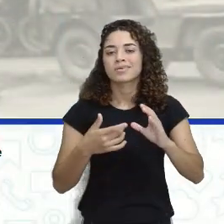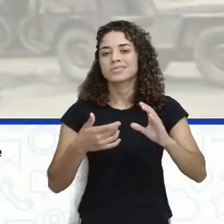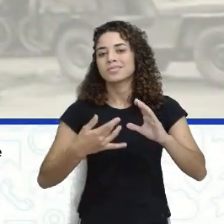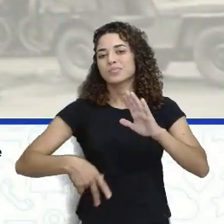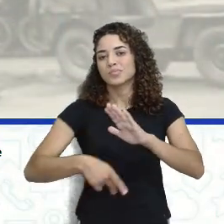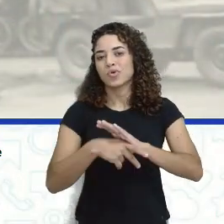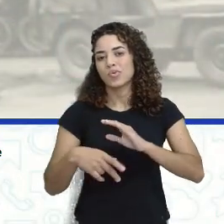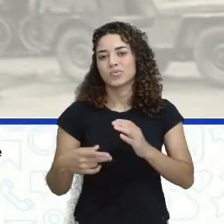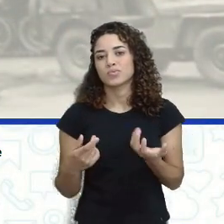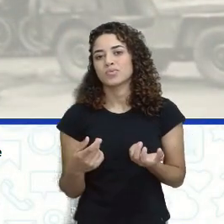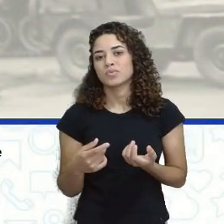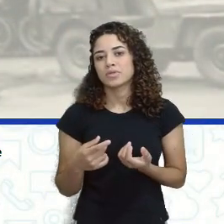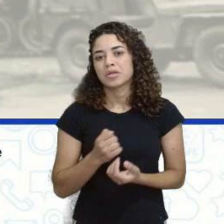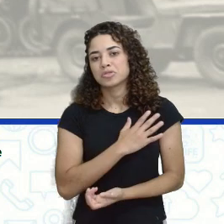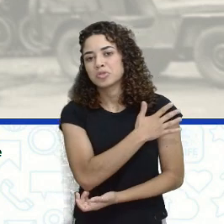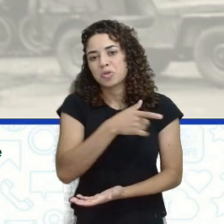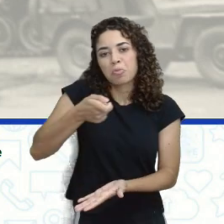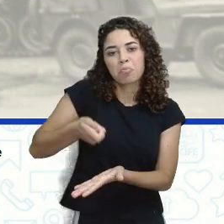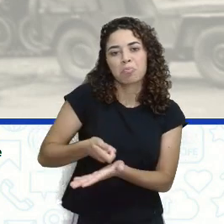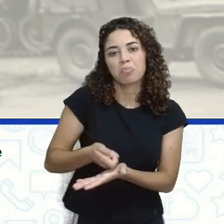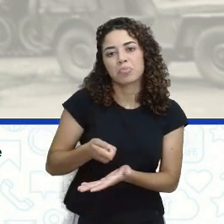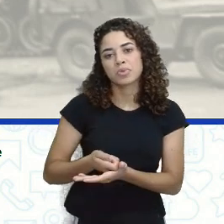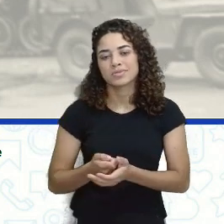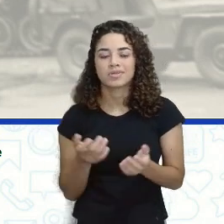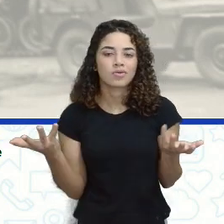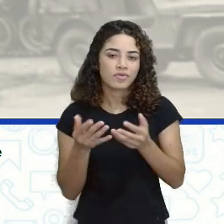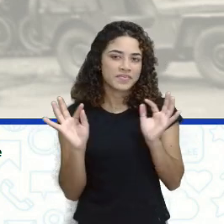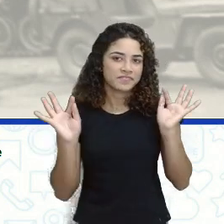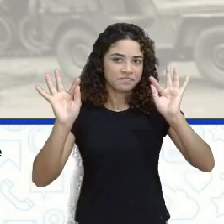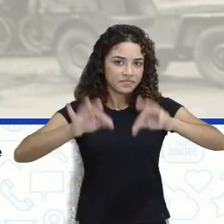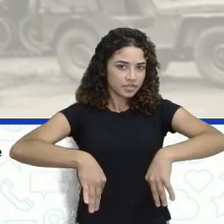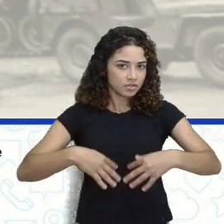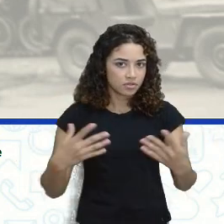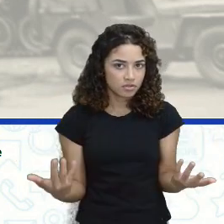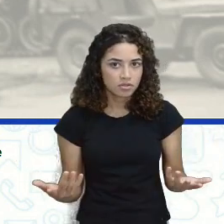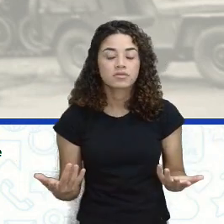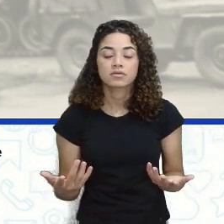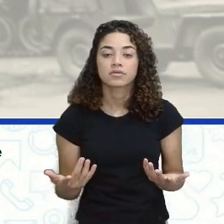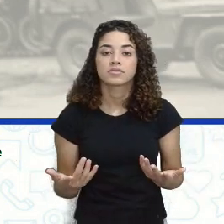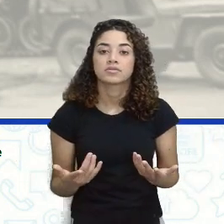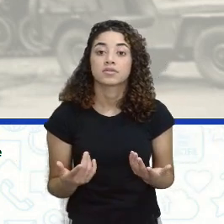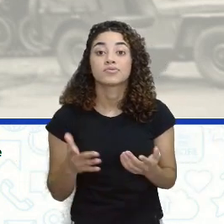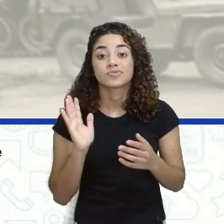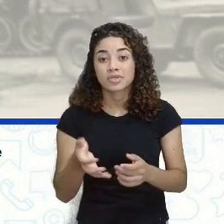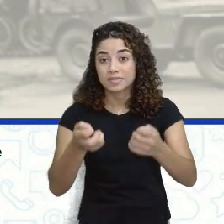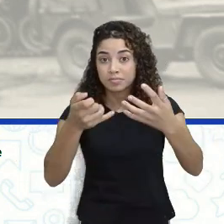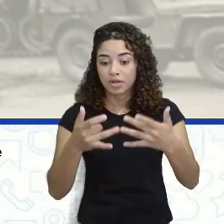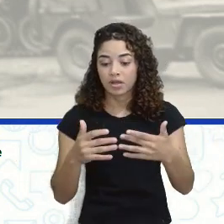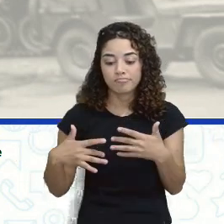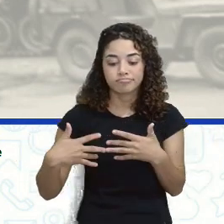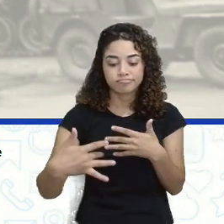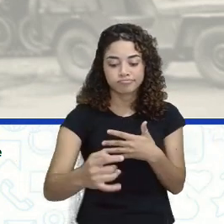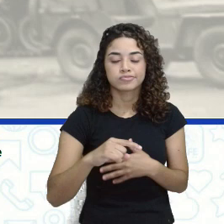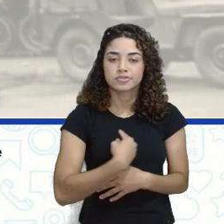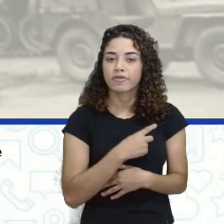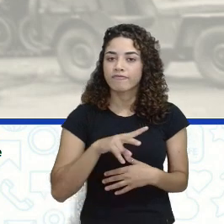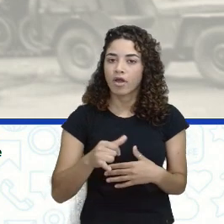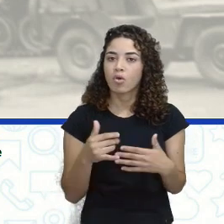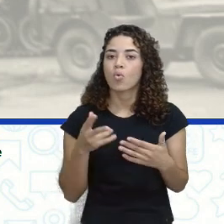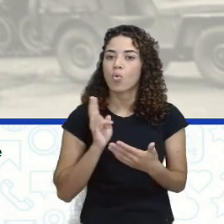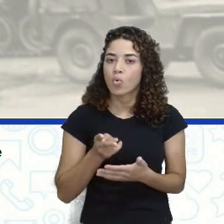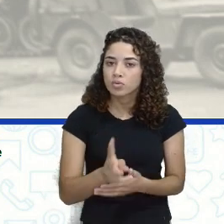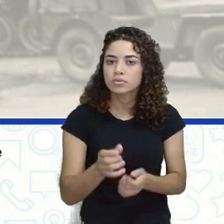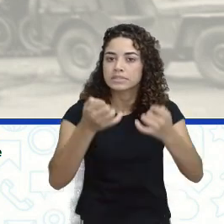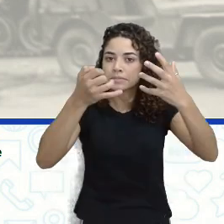regime, uma ditadura, né? Vamos finalizar com isso, né? Porque, como eu disse, nas próximas aulas a gente vai continuar